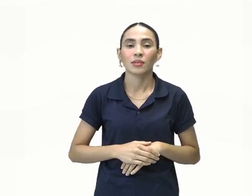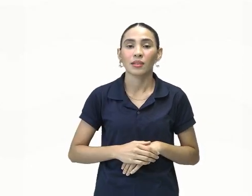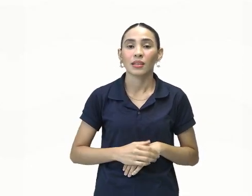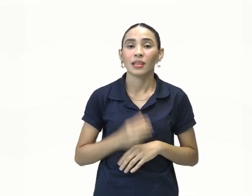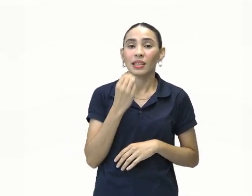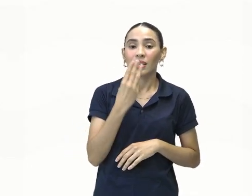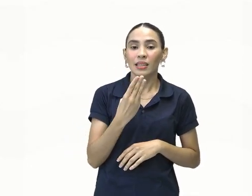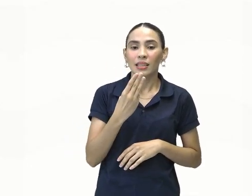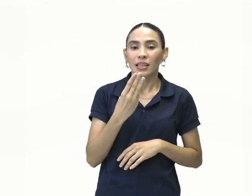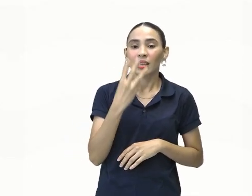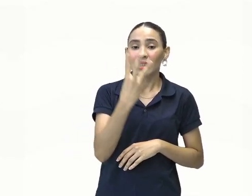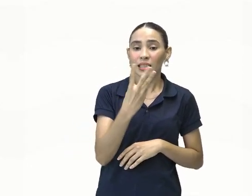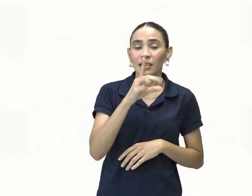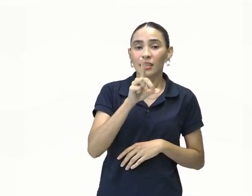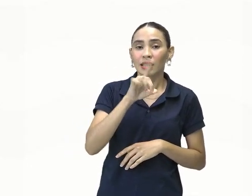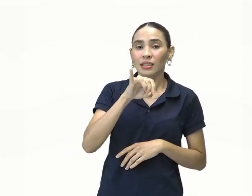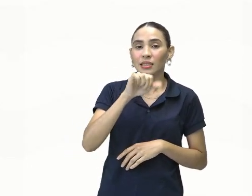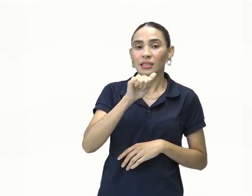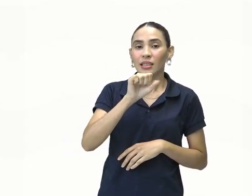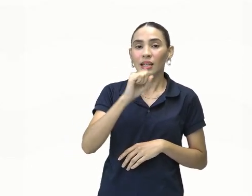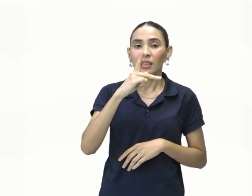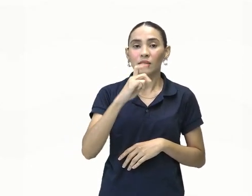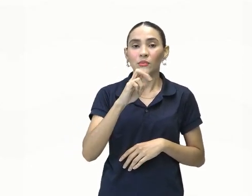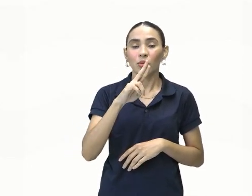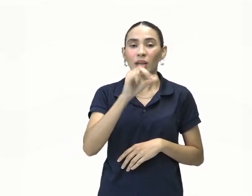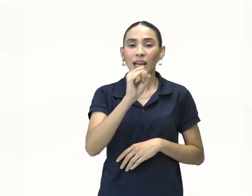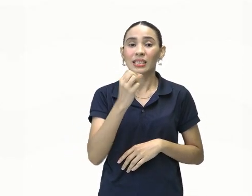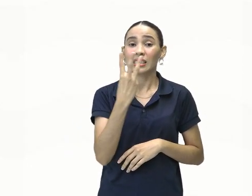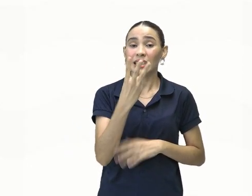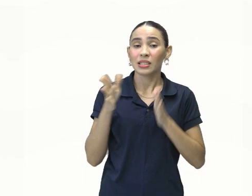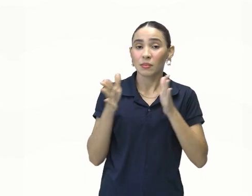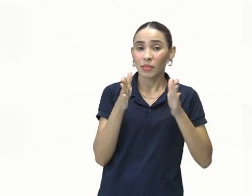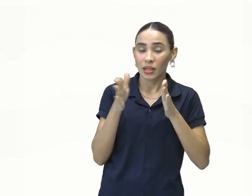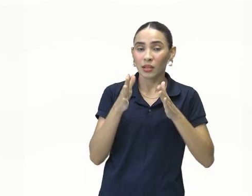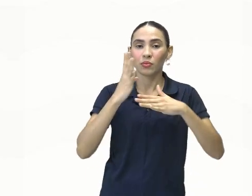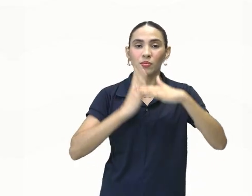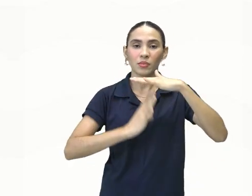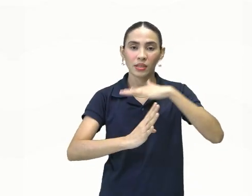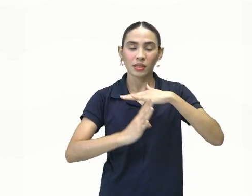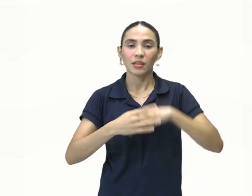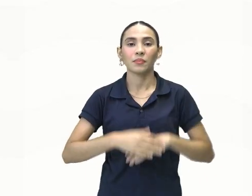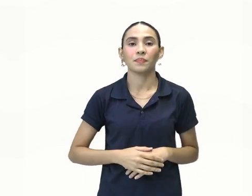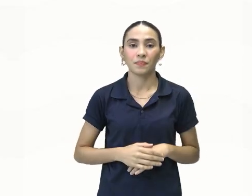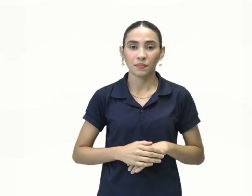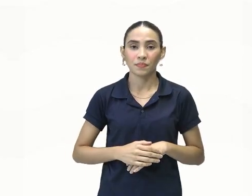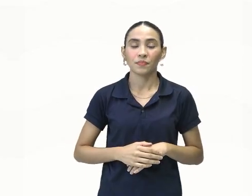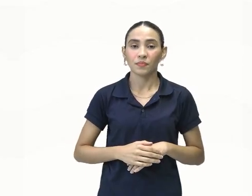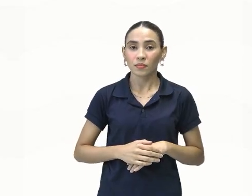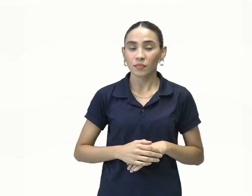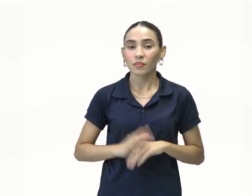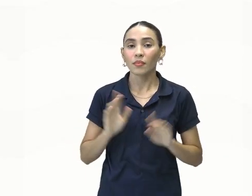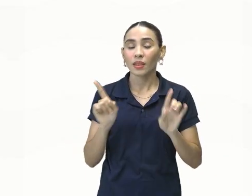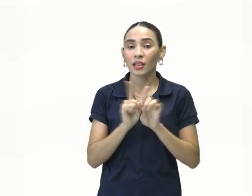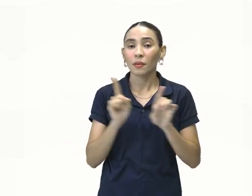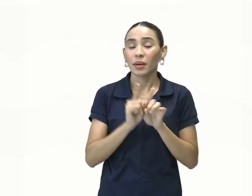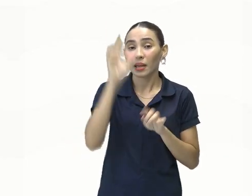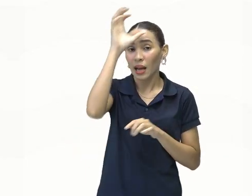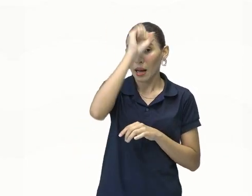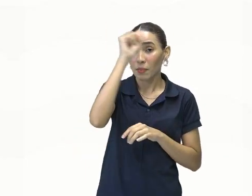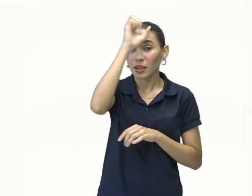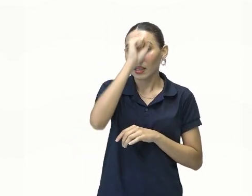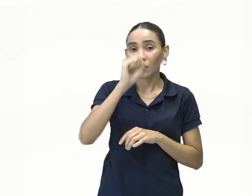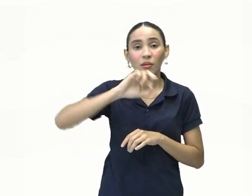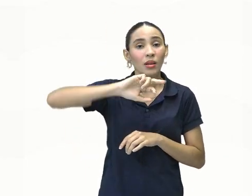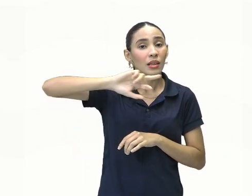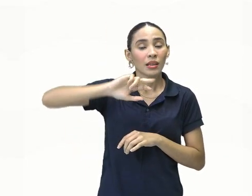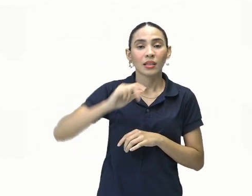3 diásporas, ou seja, em 3 levas de migração aí dessa espécie. A gente aprendeu que não existiu